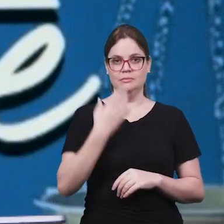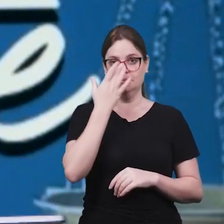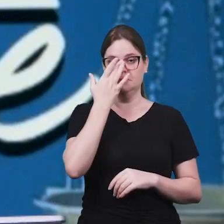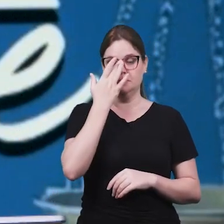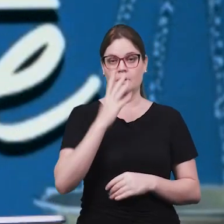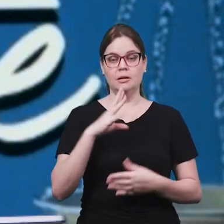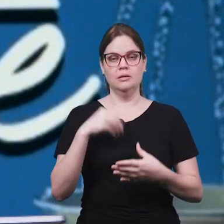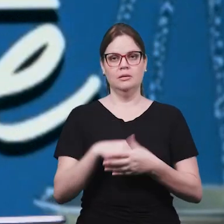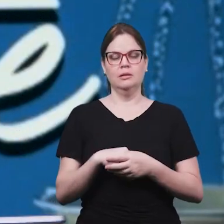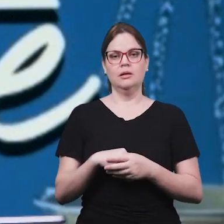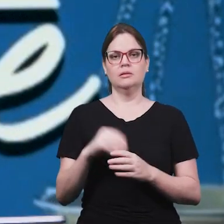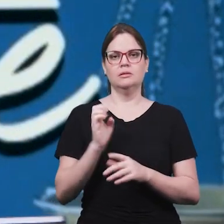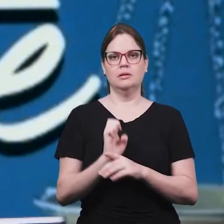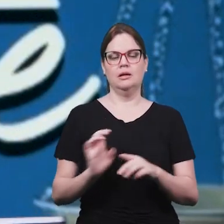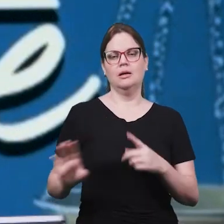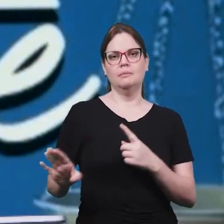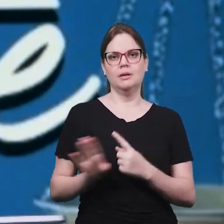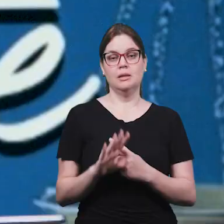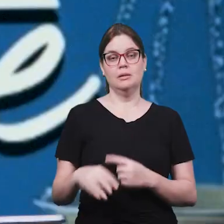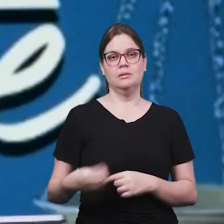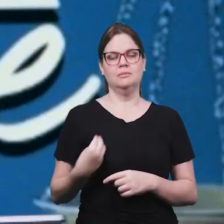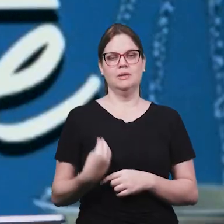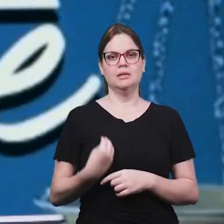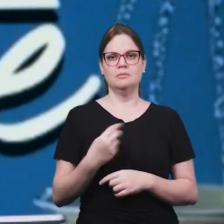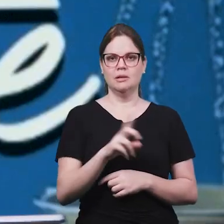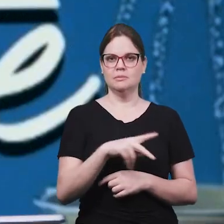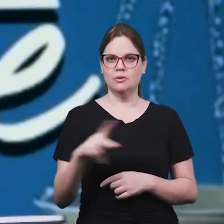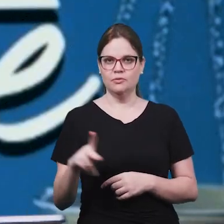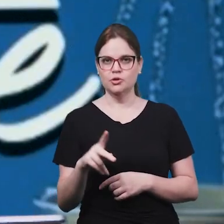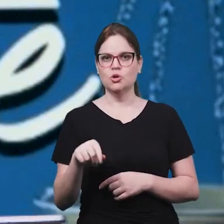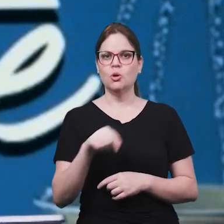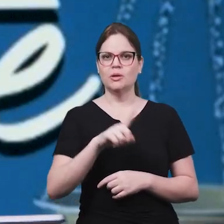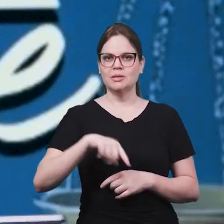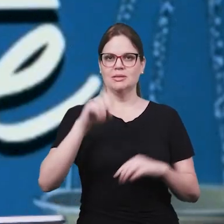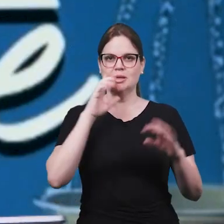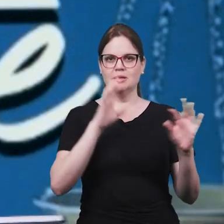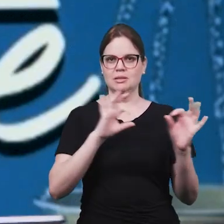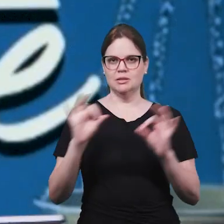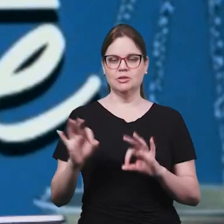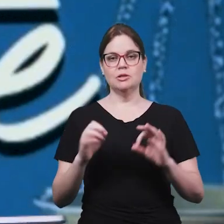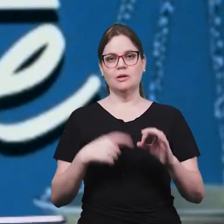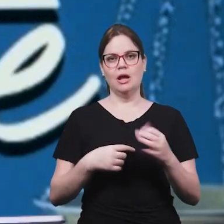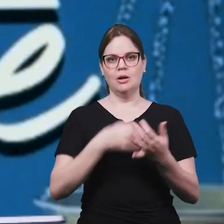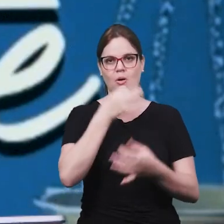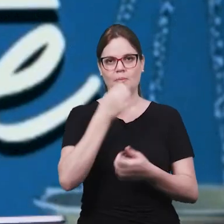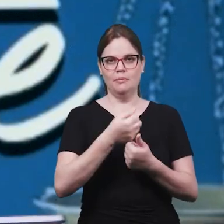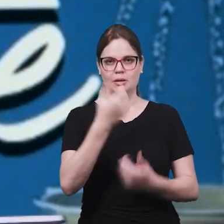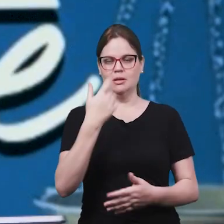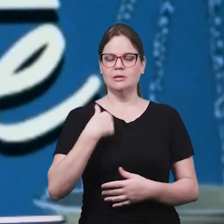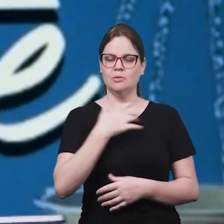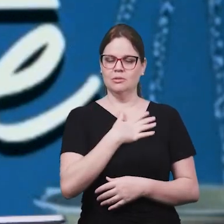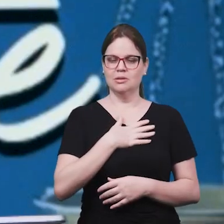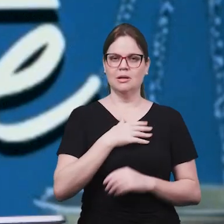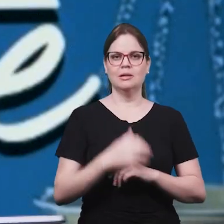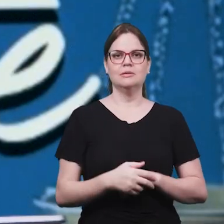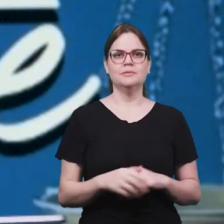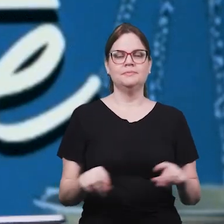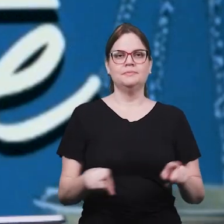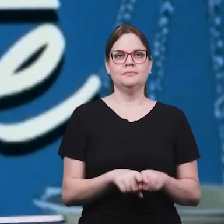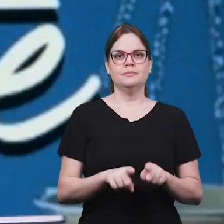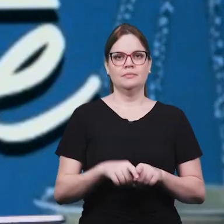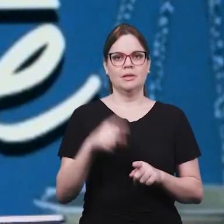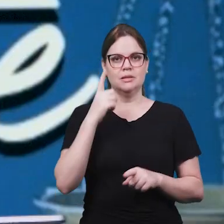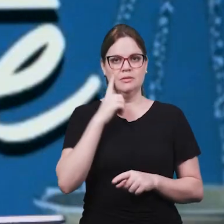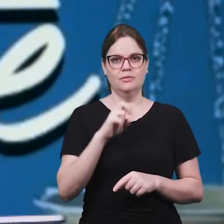nas classes da escola dominical. E algumas professoras entraram no nosso site e fizeram comentários. Nós gostamos muito. Temos aqui o caso da